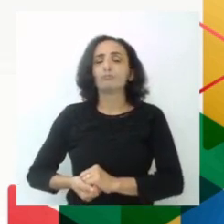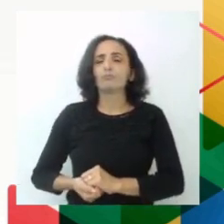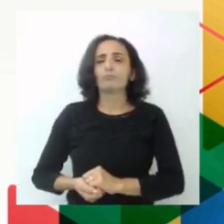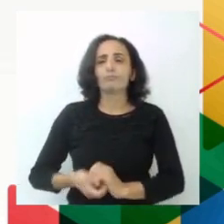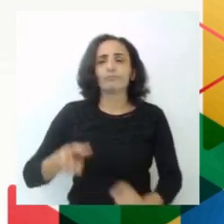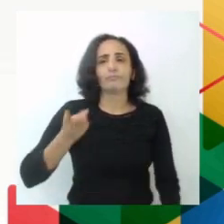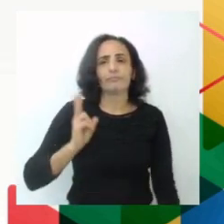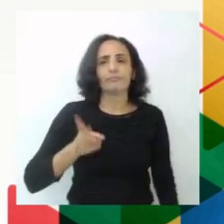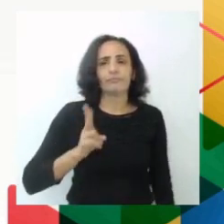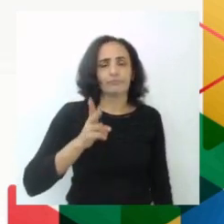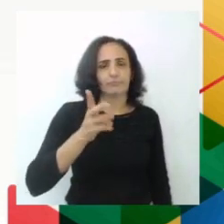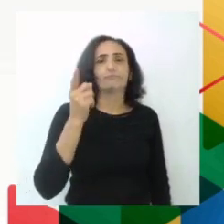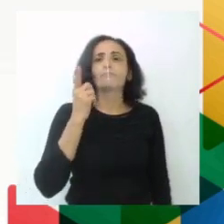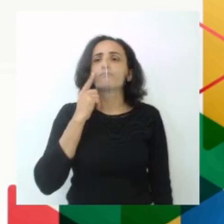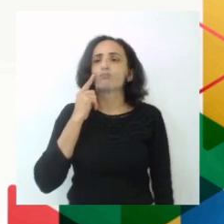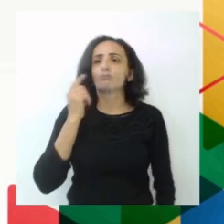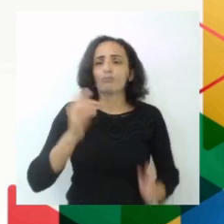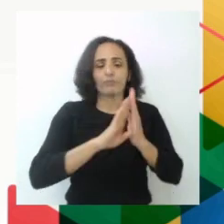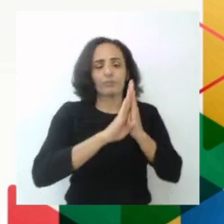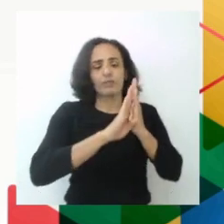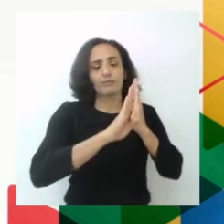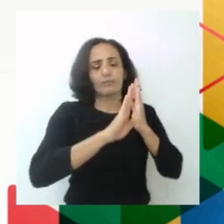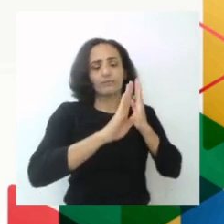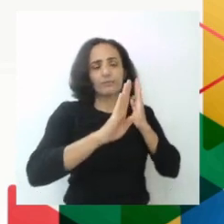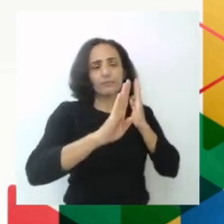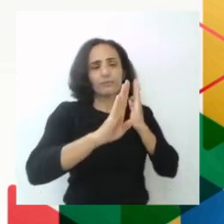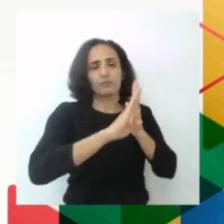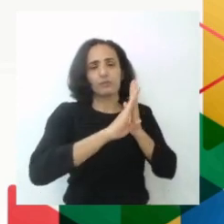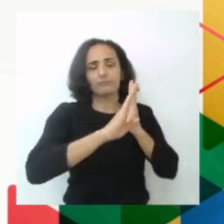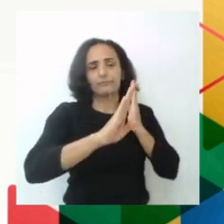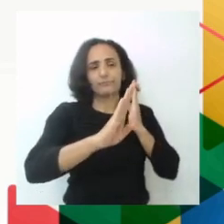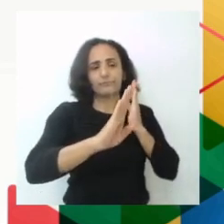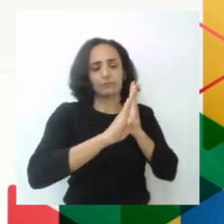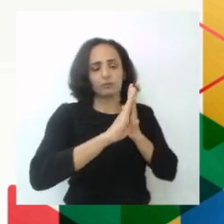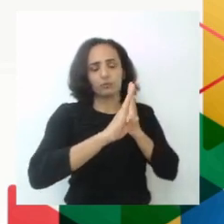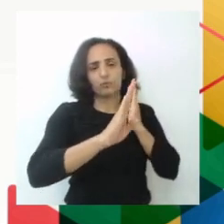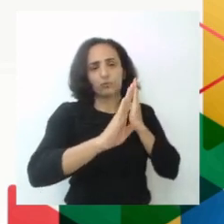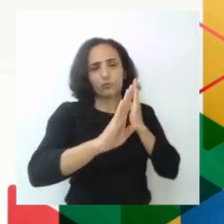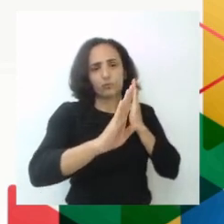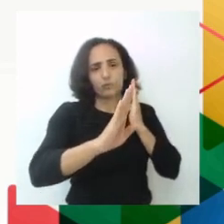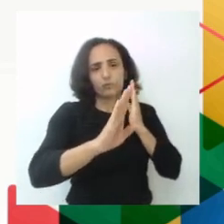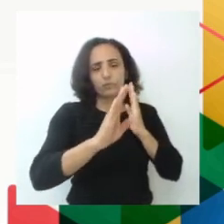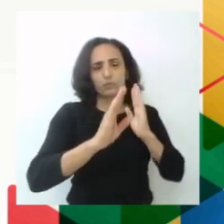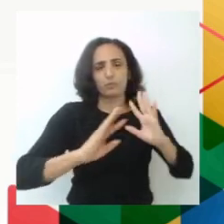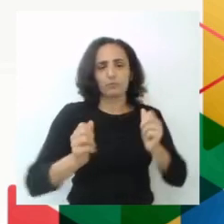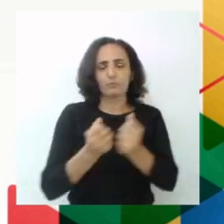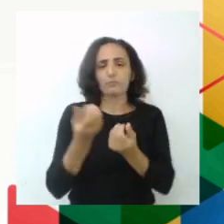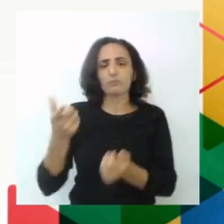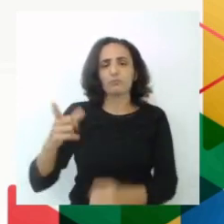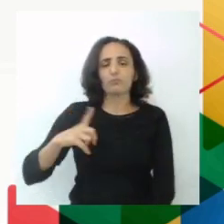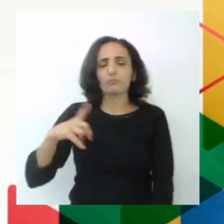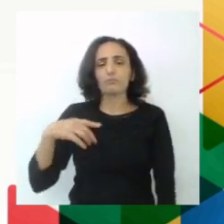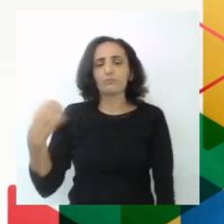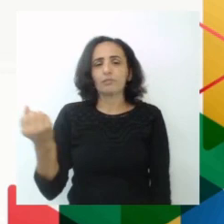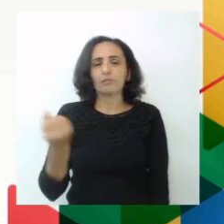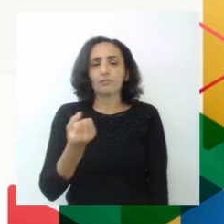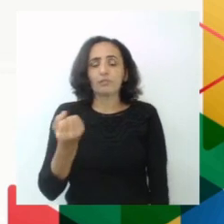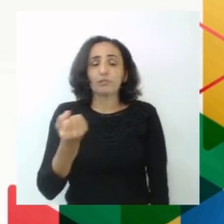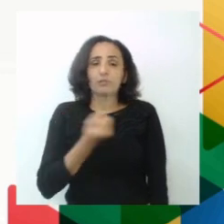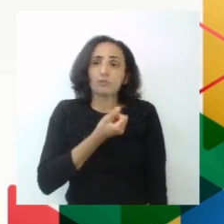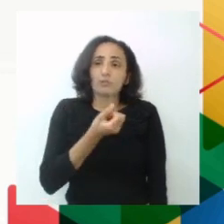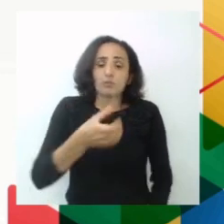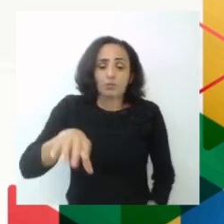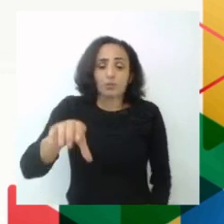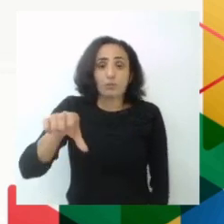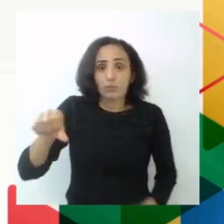Continuando, tá aí, que é usando a formulazinha do arranjo, você tem 9 elementos disponíveis, então o